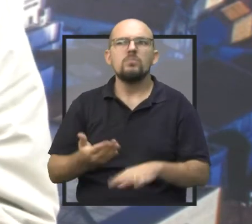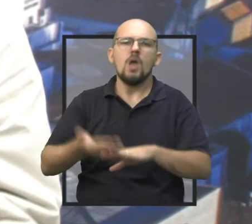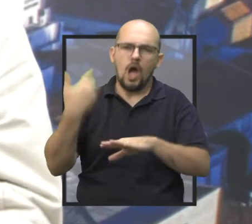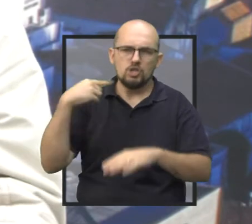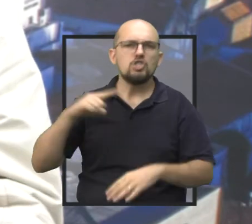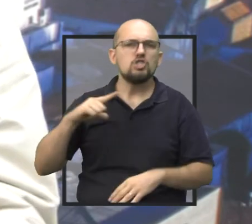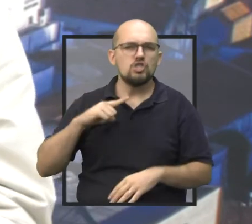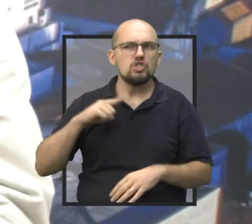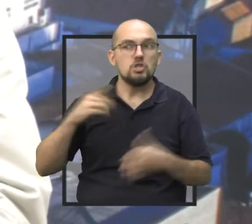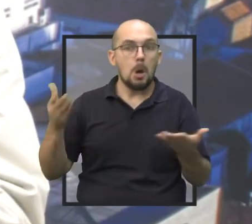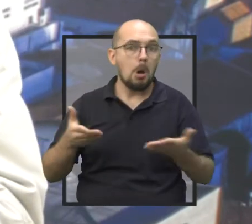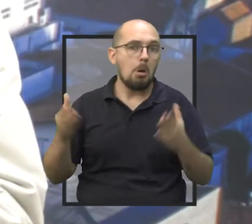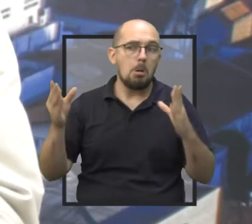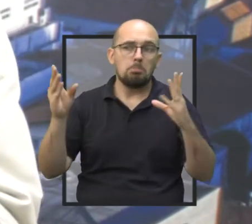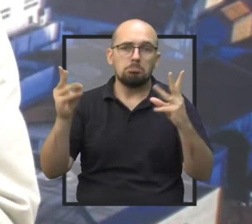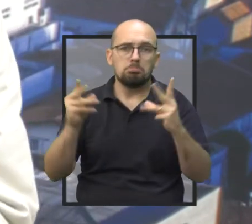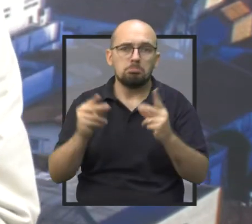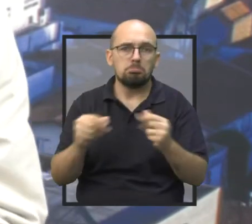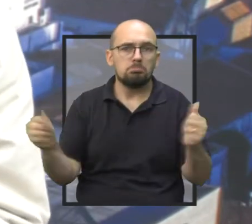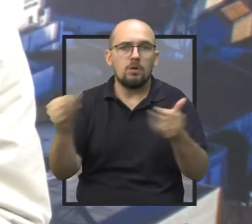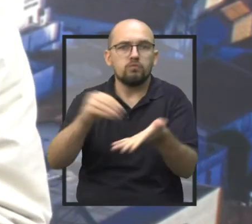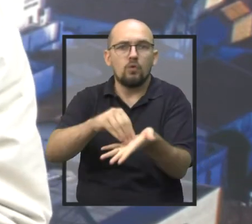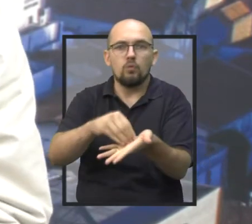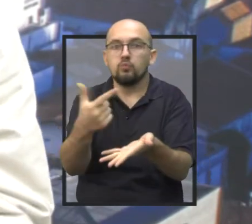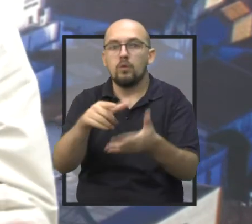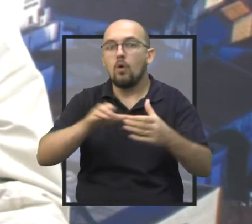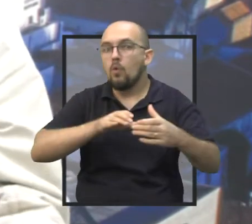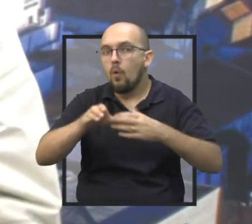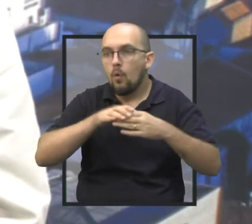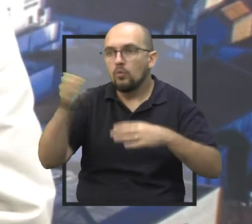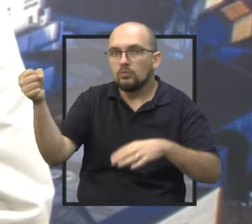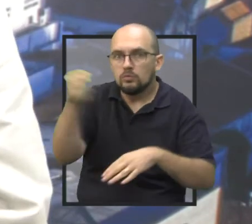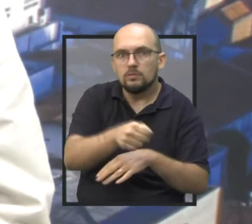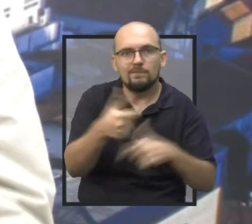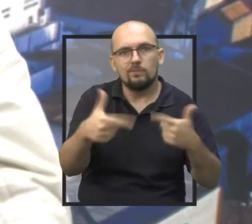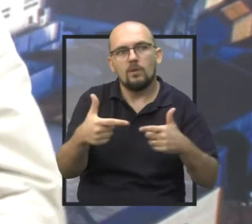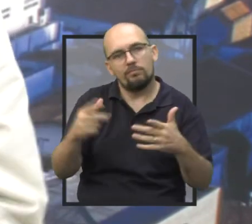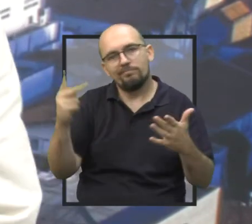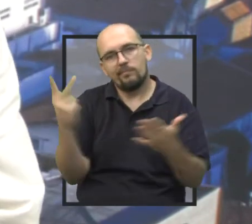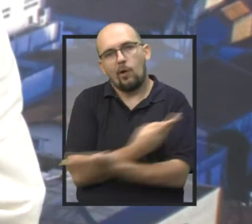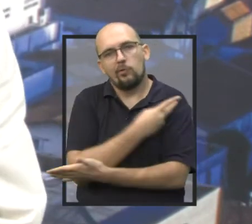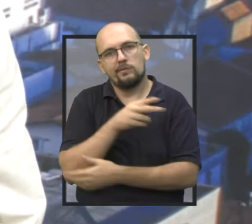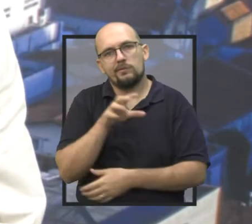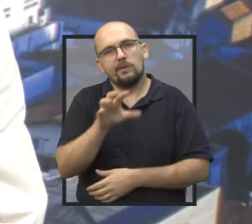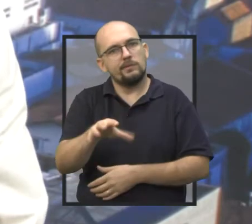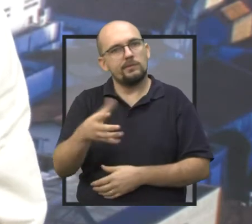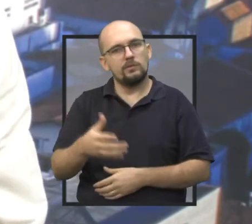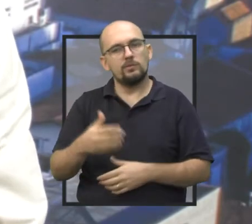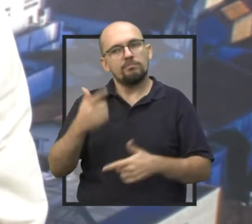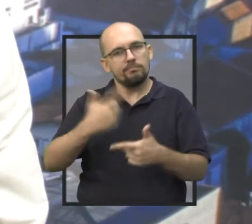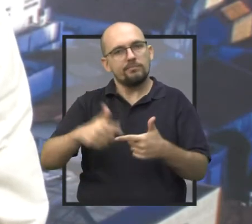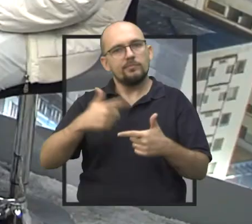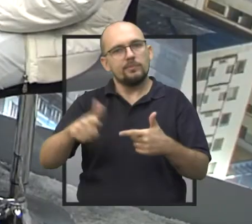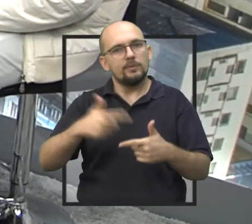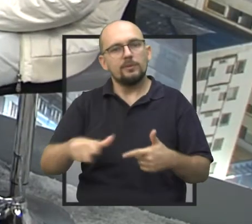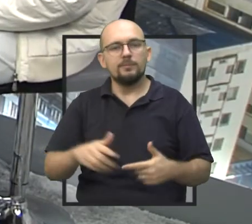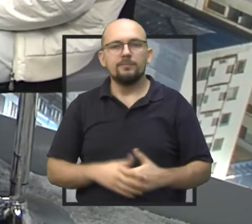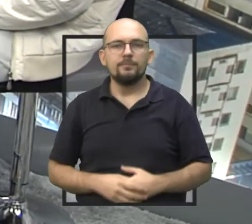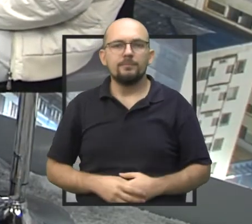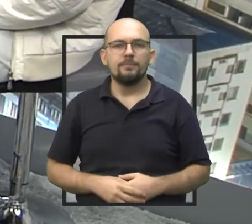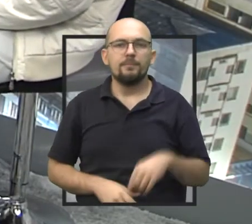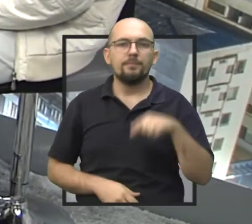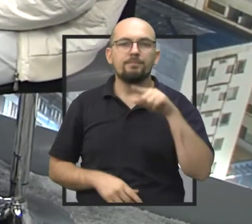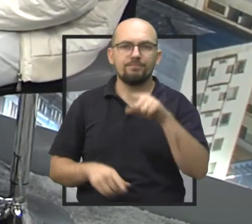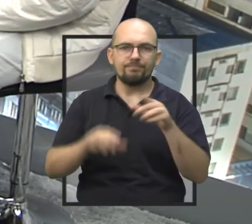existia, mas agora vai faltando, mas se faltando não se faz concurso e acaba acontecendo esse tipo de problema aí. O senhor tem